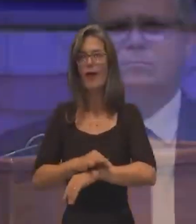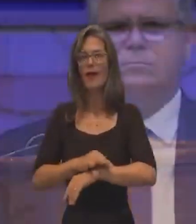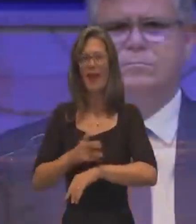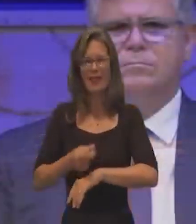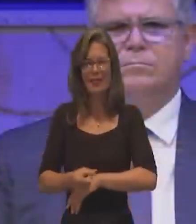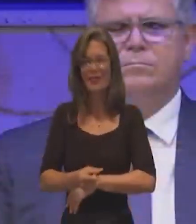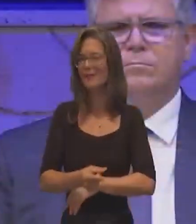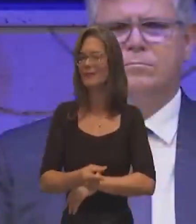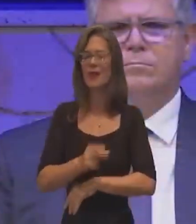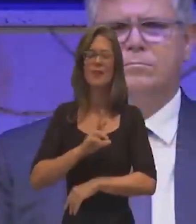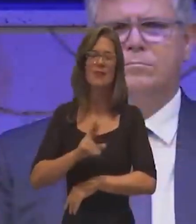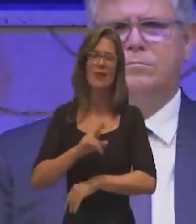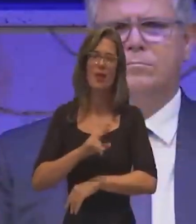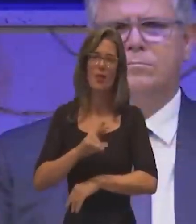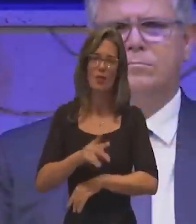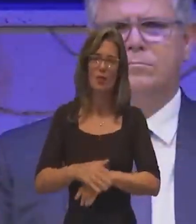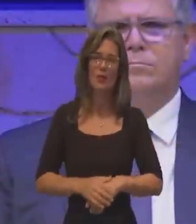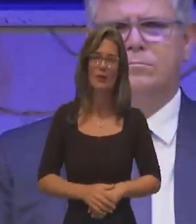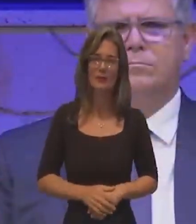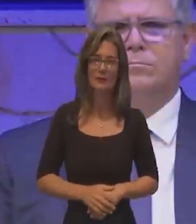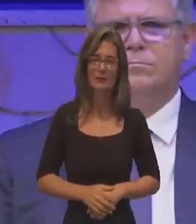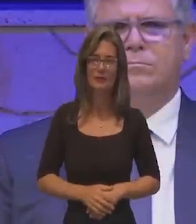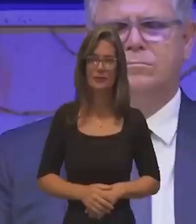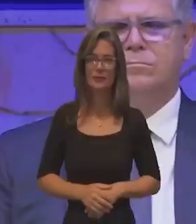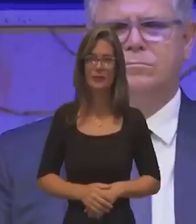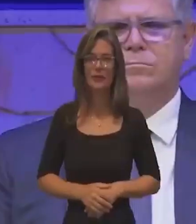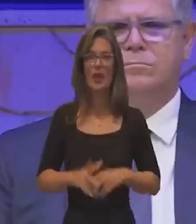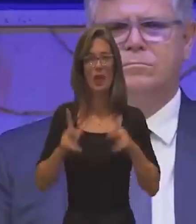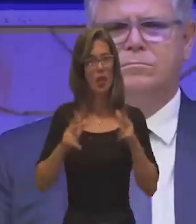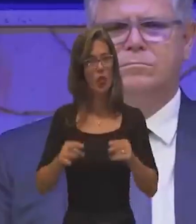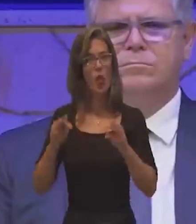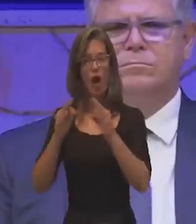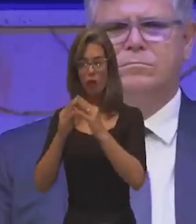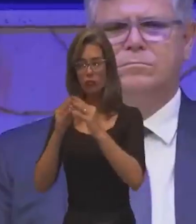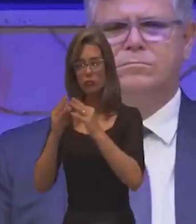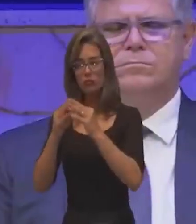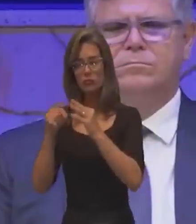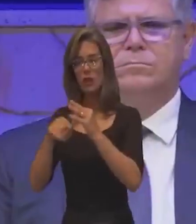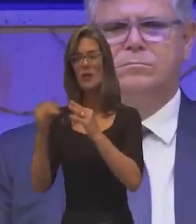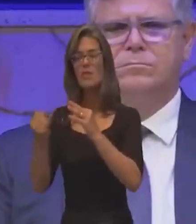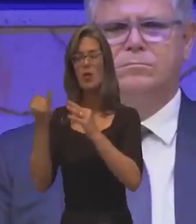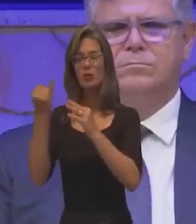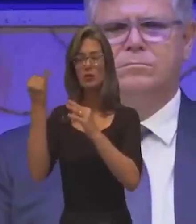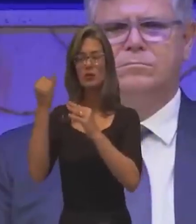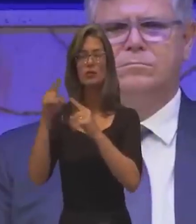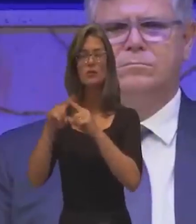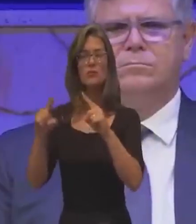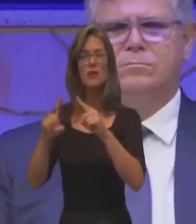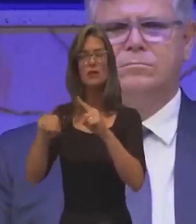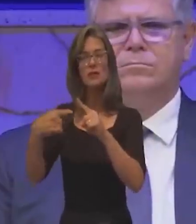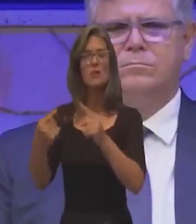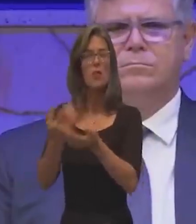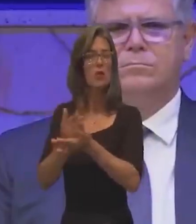Porque o tabernáculo teve o seu tempo de importância e duração, mas ele passou.